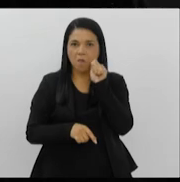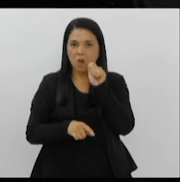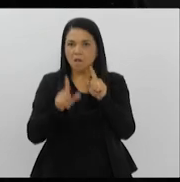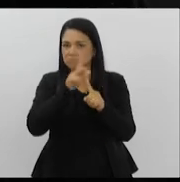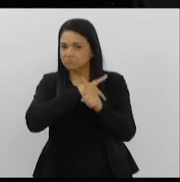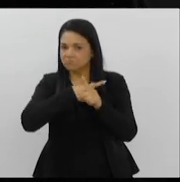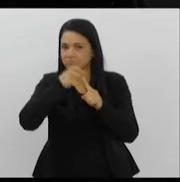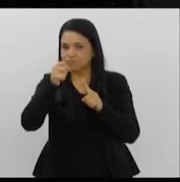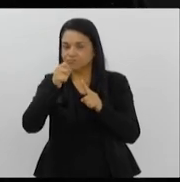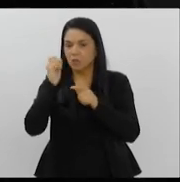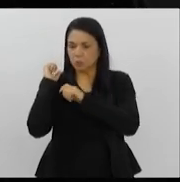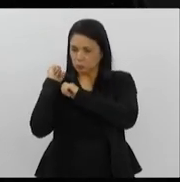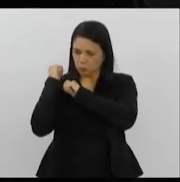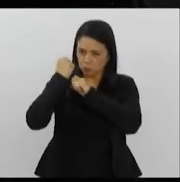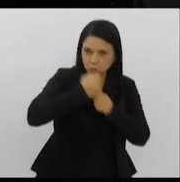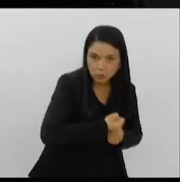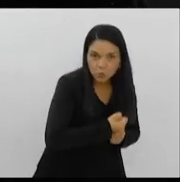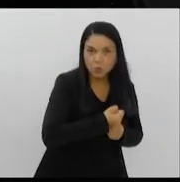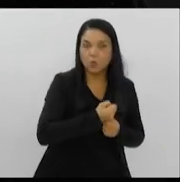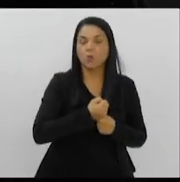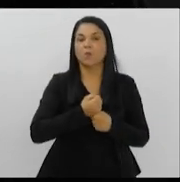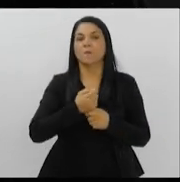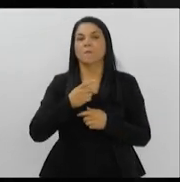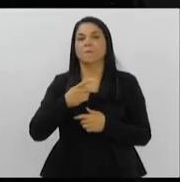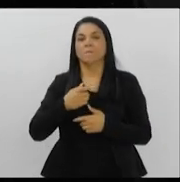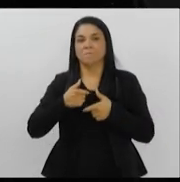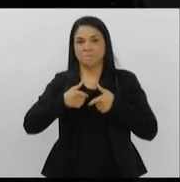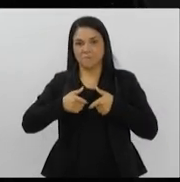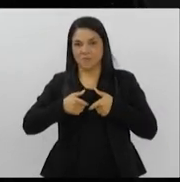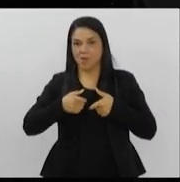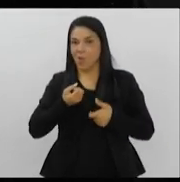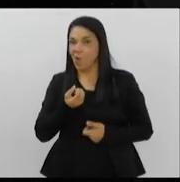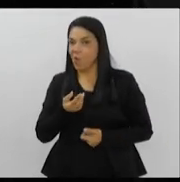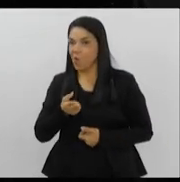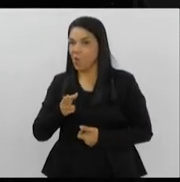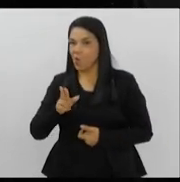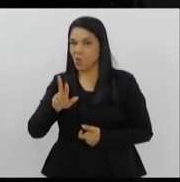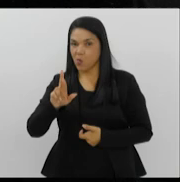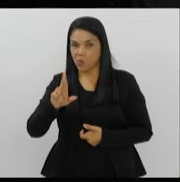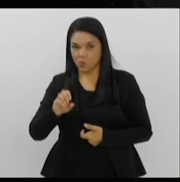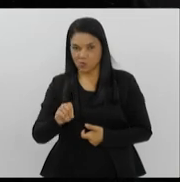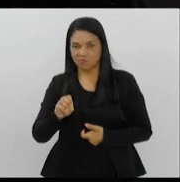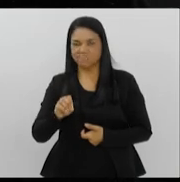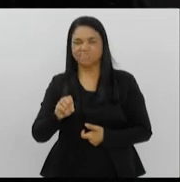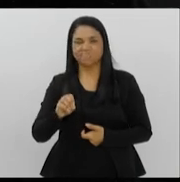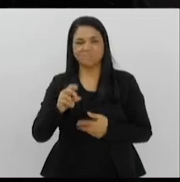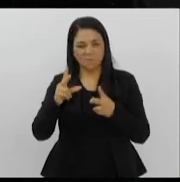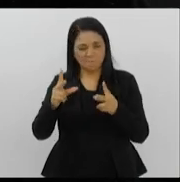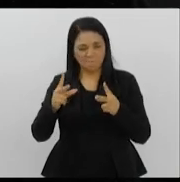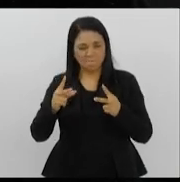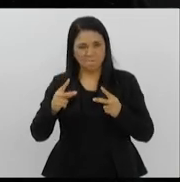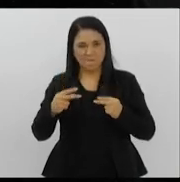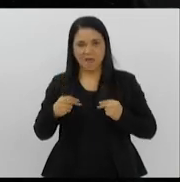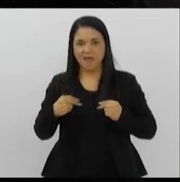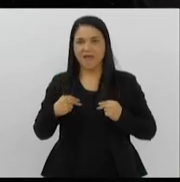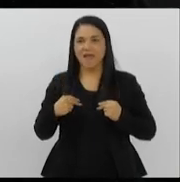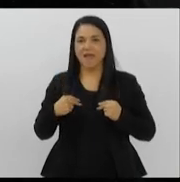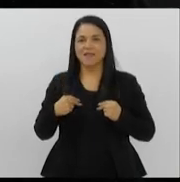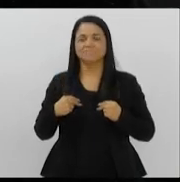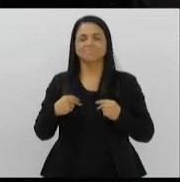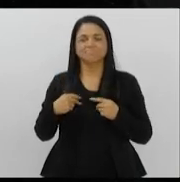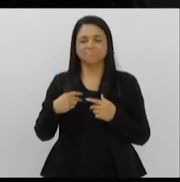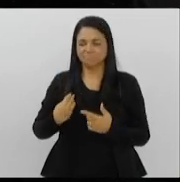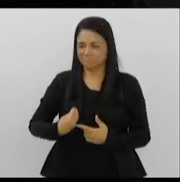vencedora no judô, medalha de ouro, e com todo o mérito, também vindo de uma vida